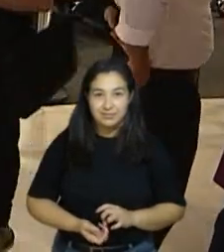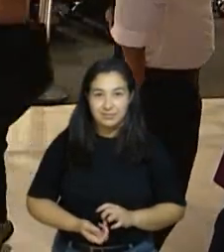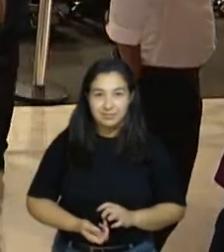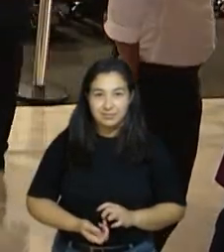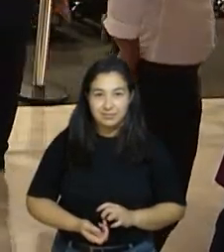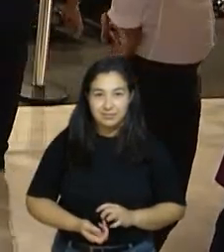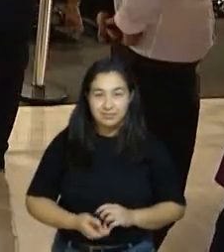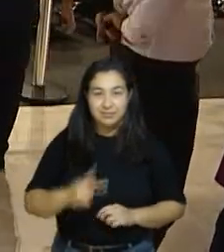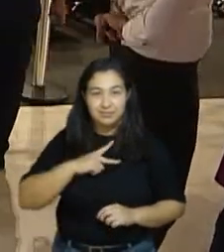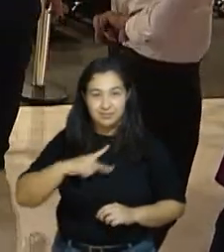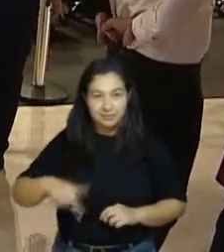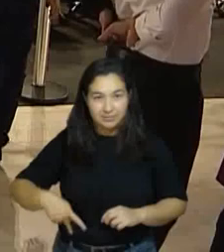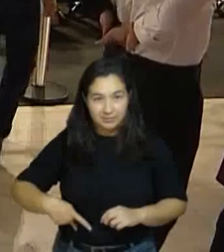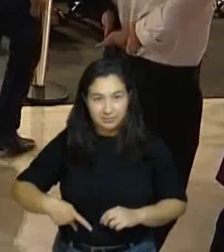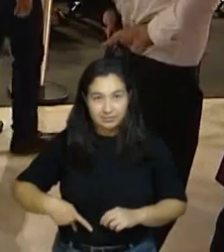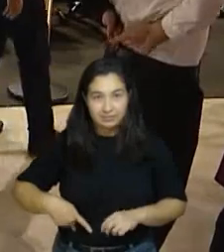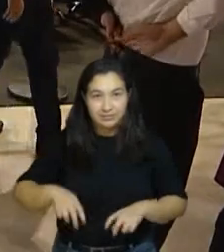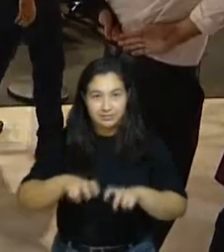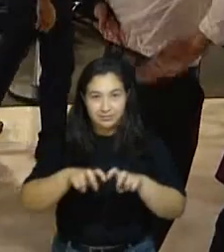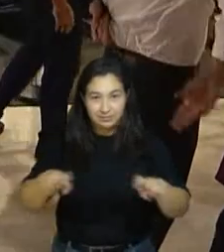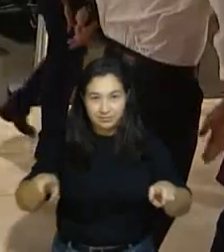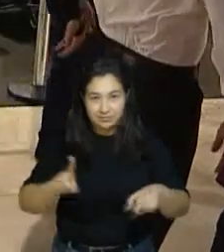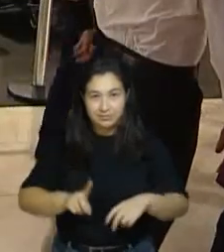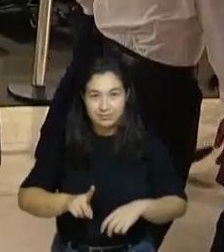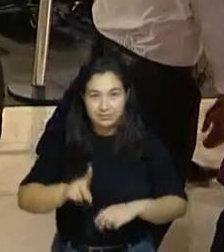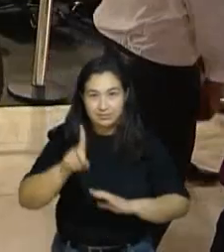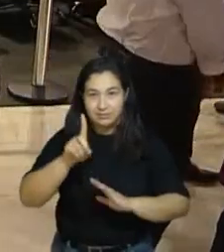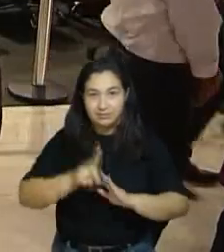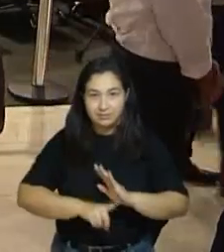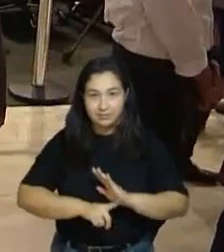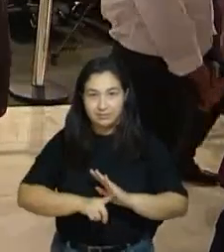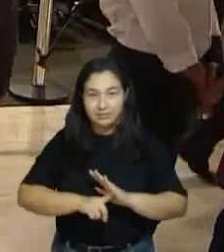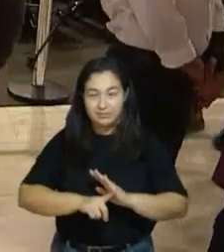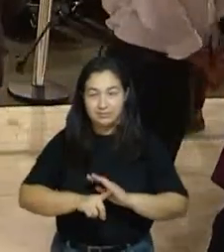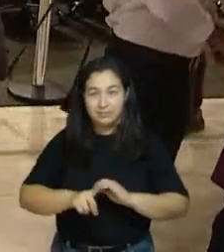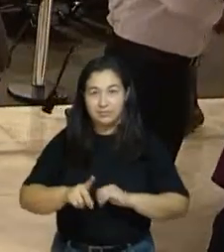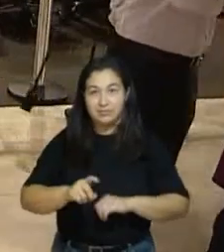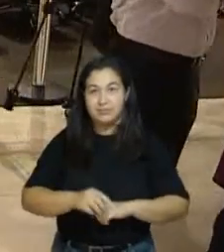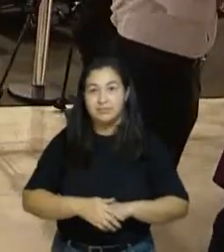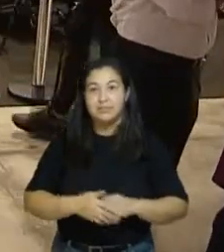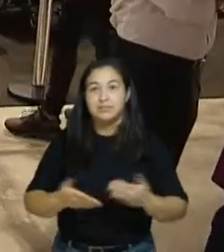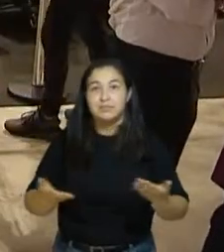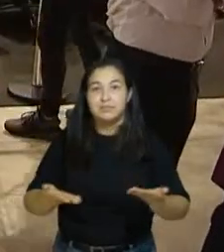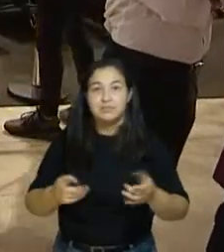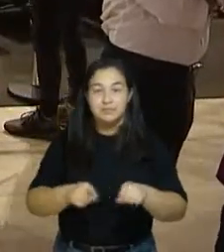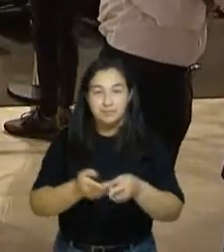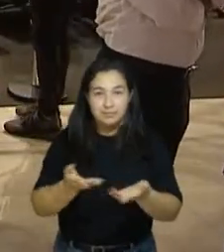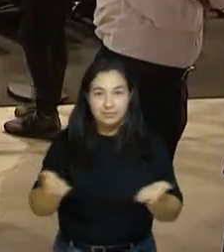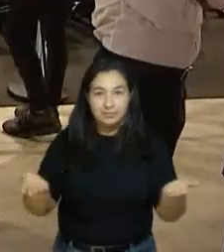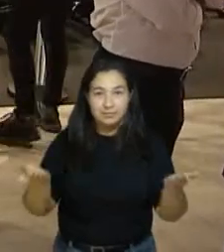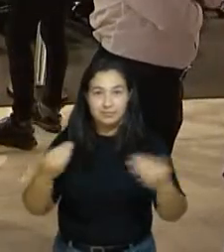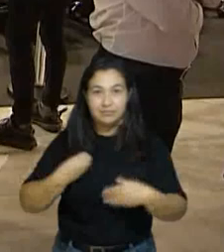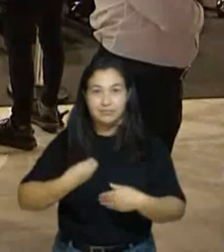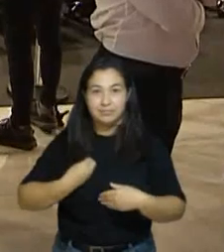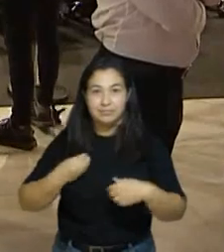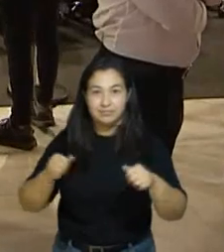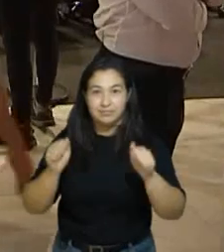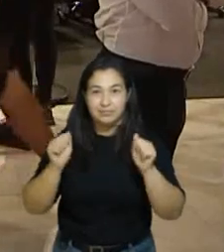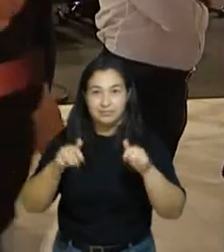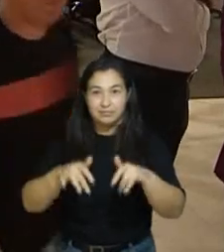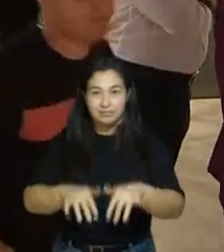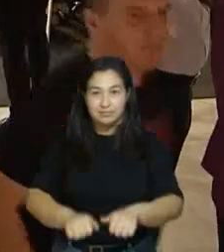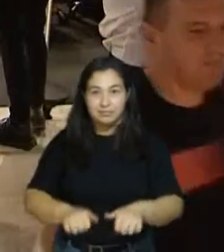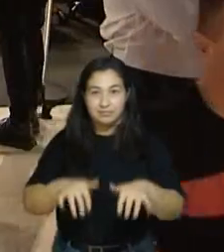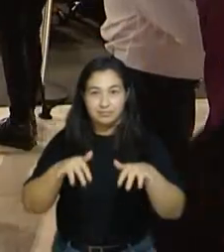senhor presidente mesa diretora deputados presentes nessa sessão primeiro eu quero